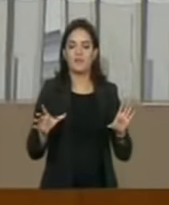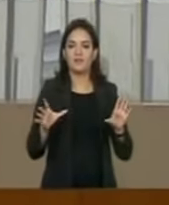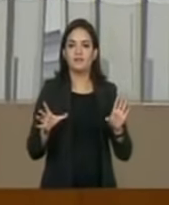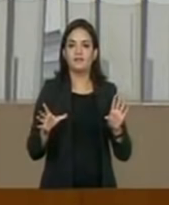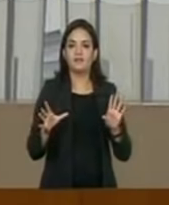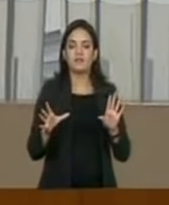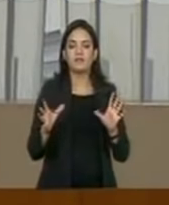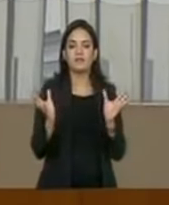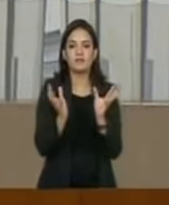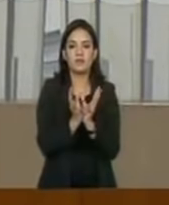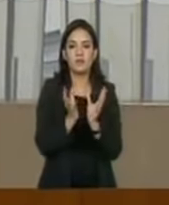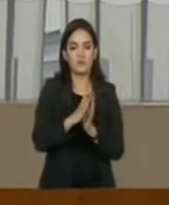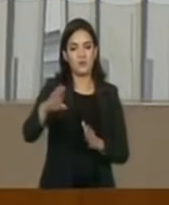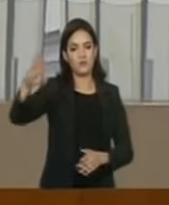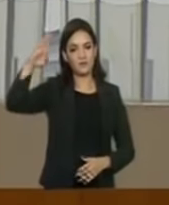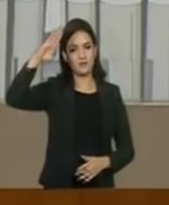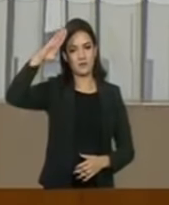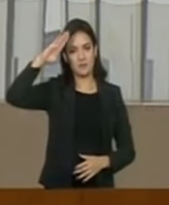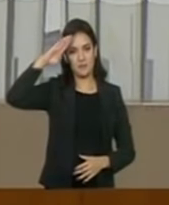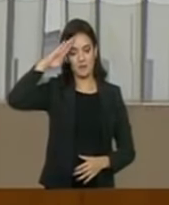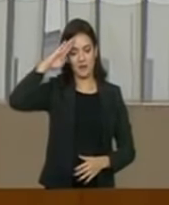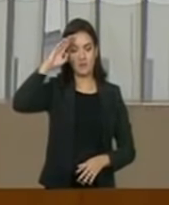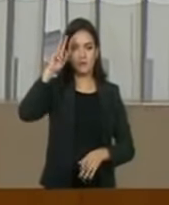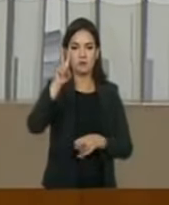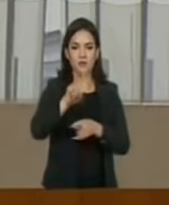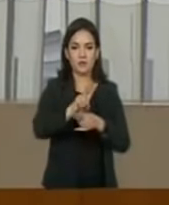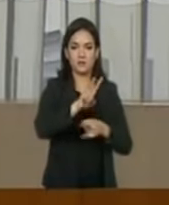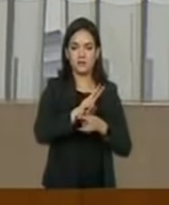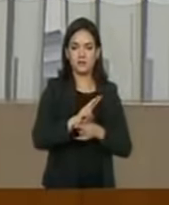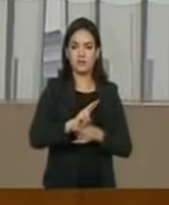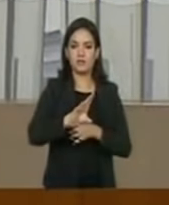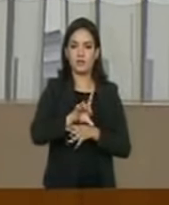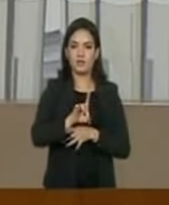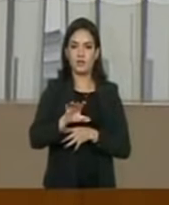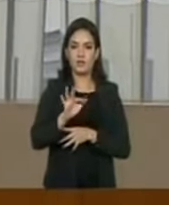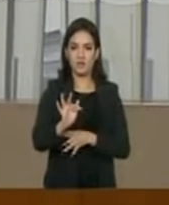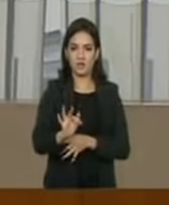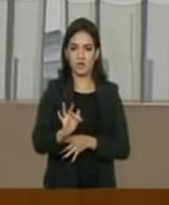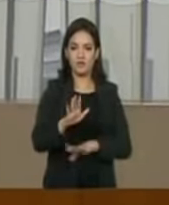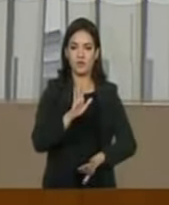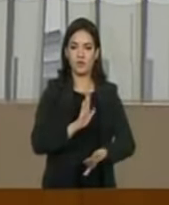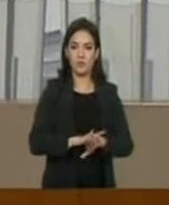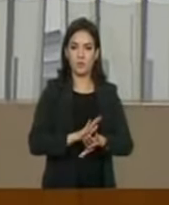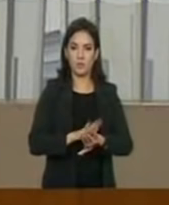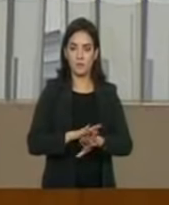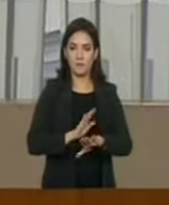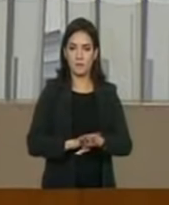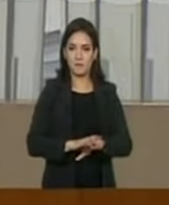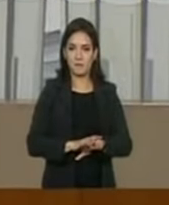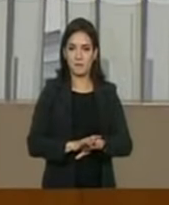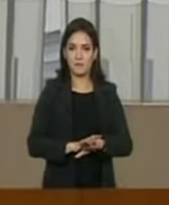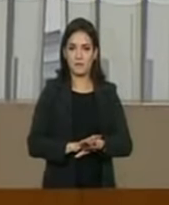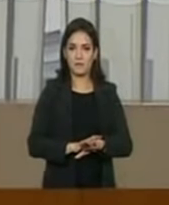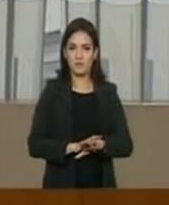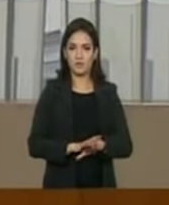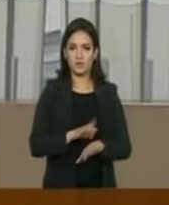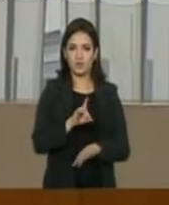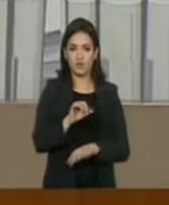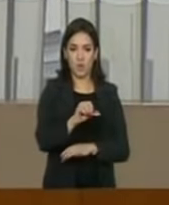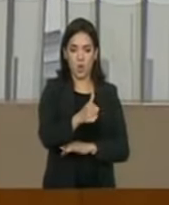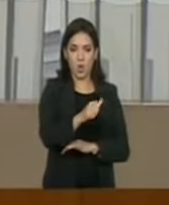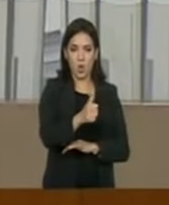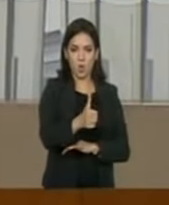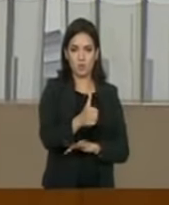armadas na garantia da lei da ordem no distrito federal durante o período o período de 11 a 15